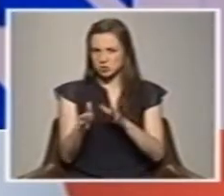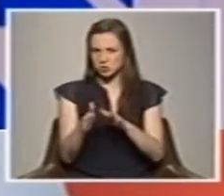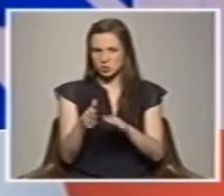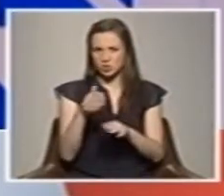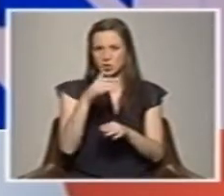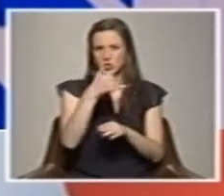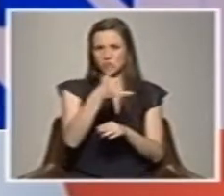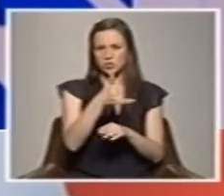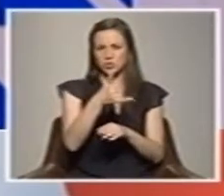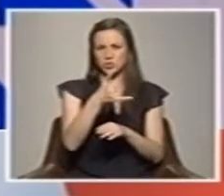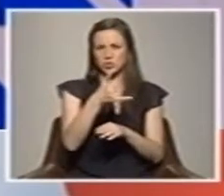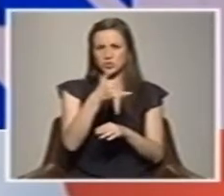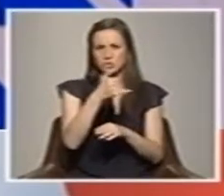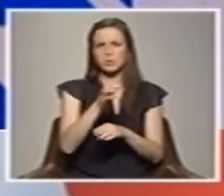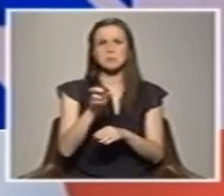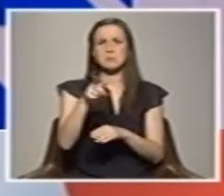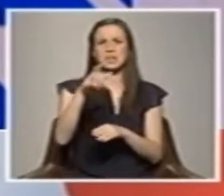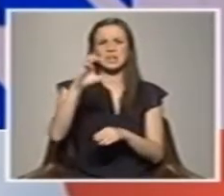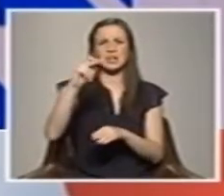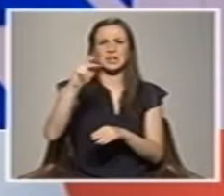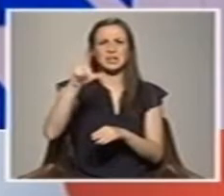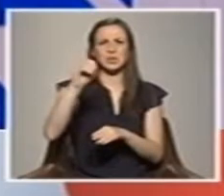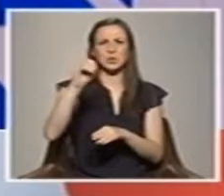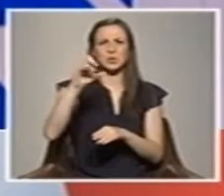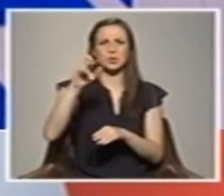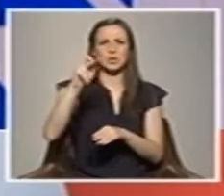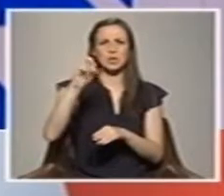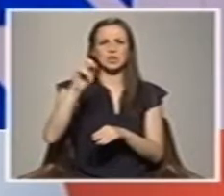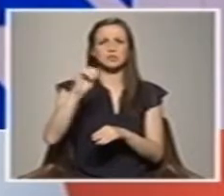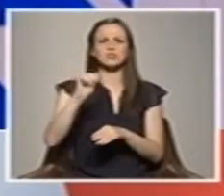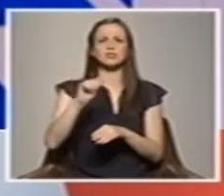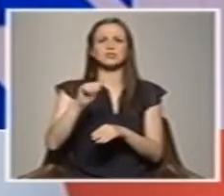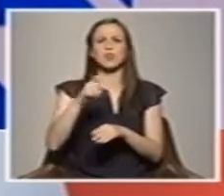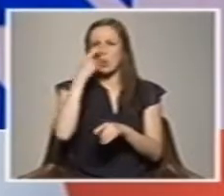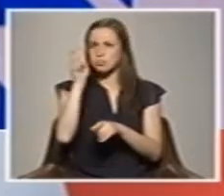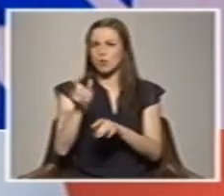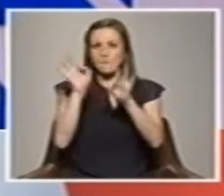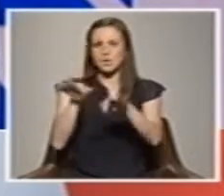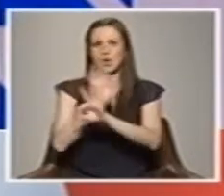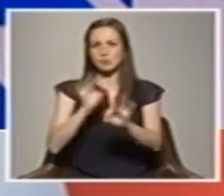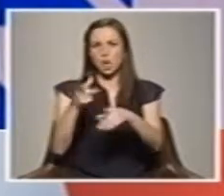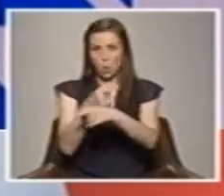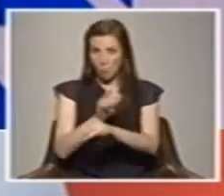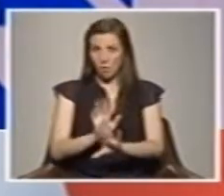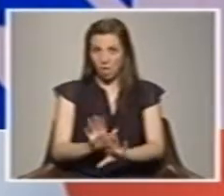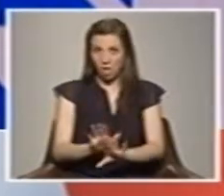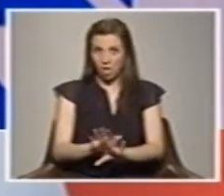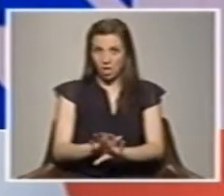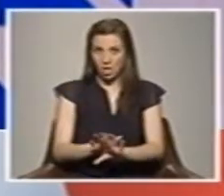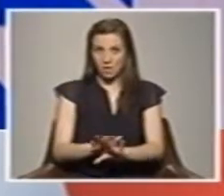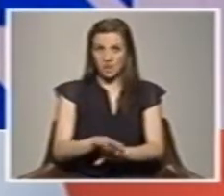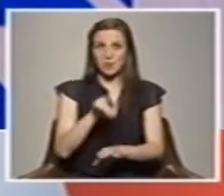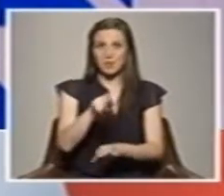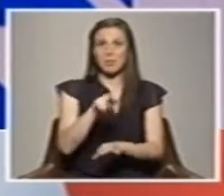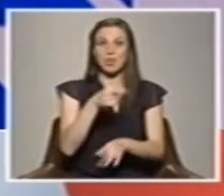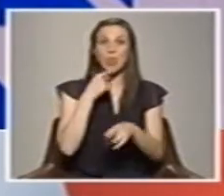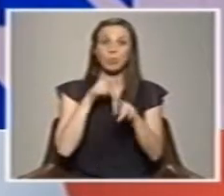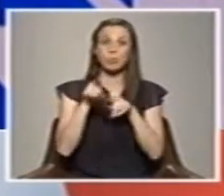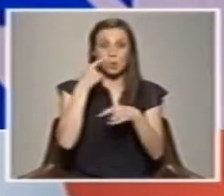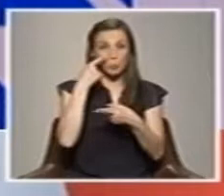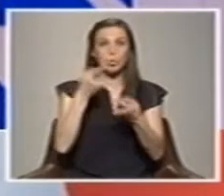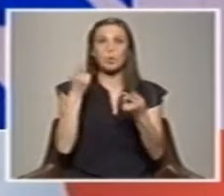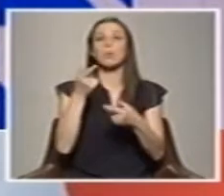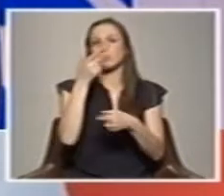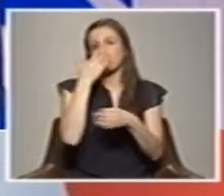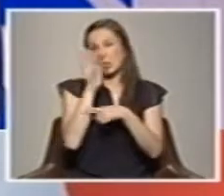2.000 quilocalorias ao consumidor final. Simplesmente, e aí entra a relevância das políticas públicas, a União Europeia, por